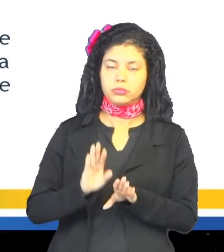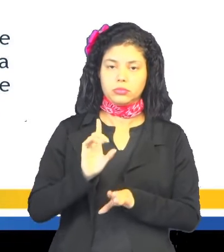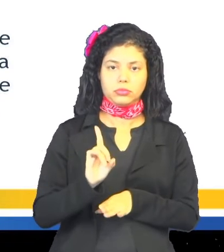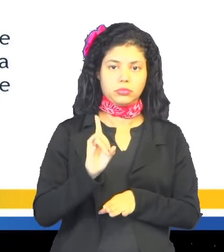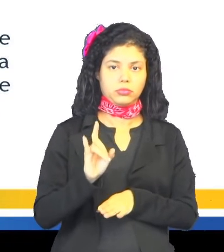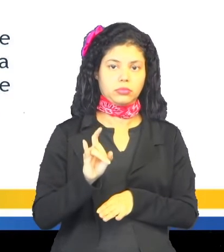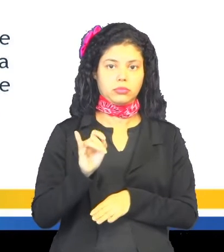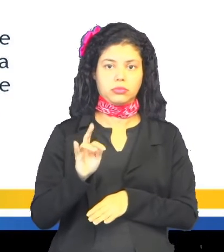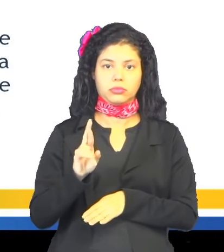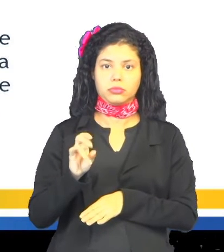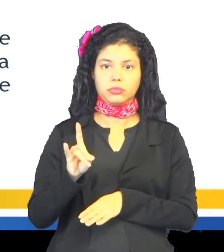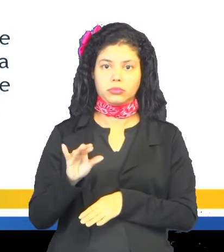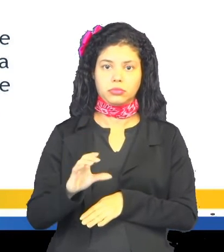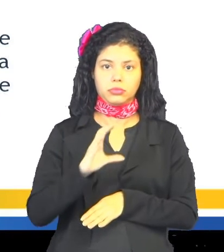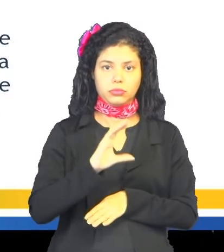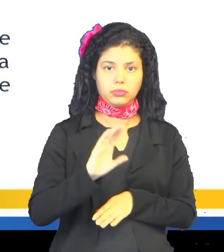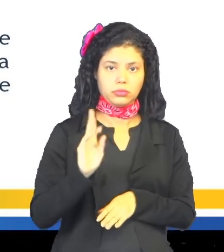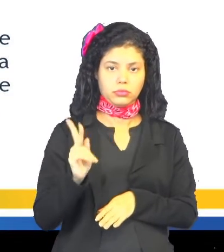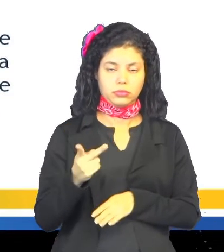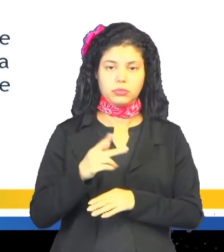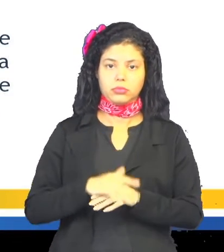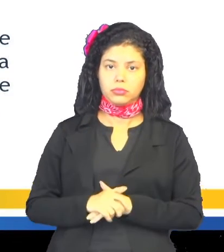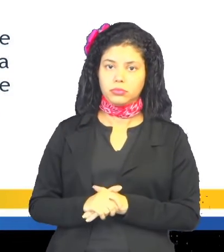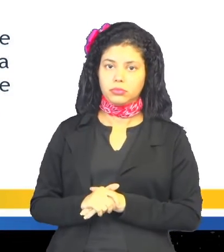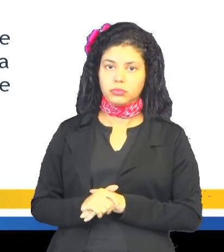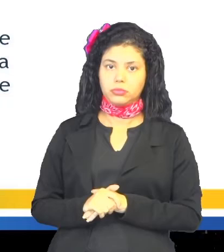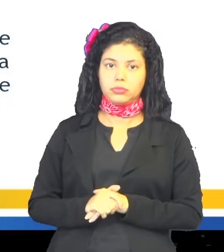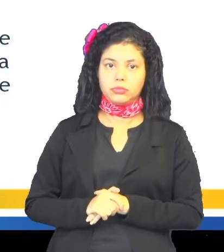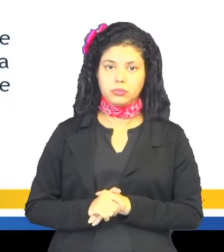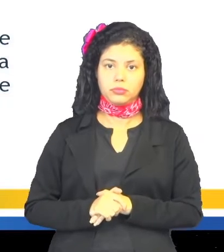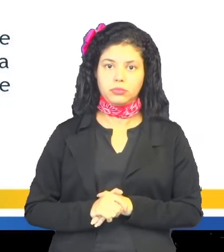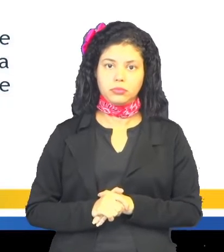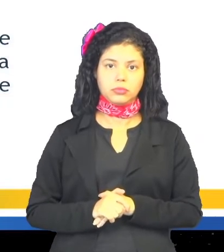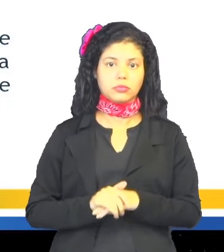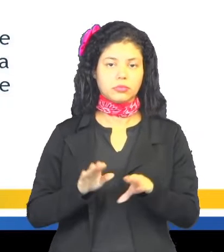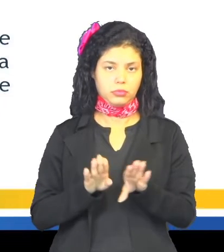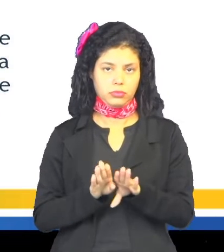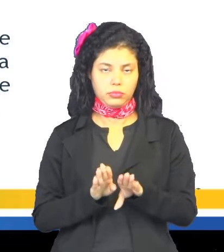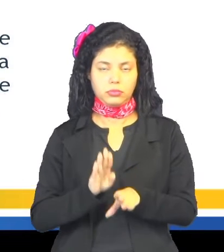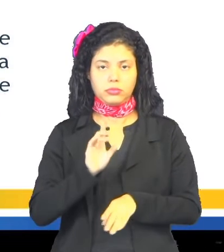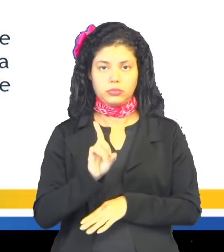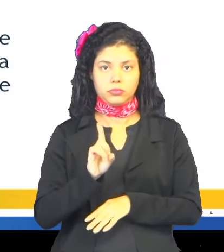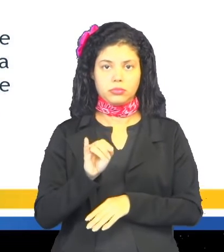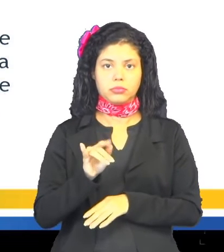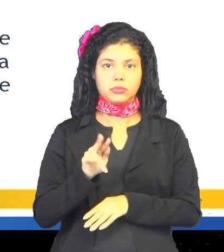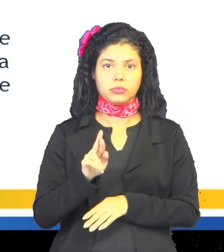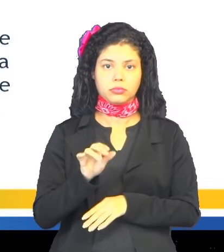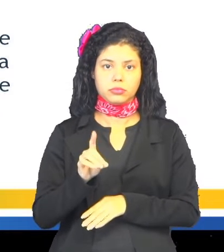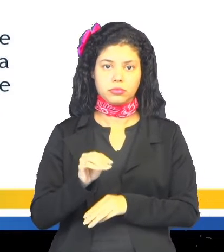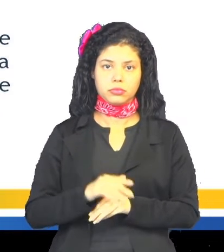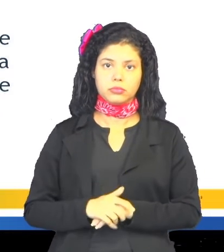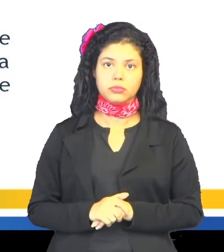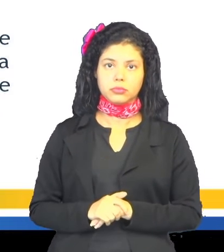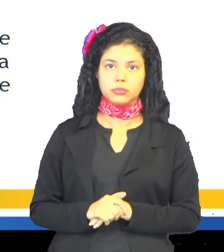temos dígrafo o ch que é o tio ou adolo ele né Ela é um divo